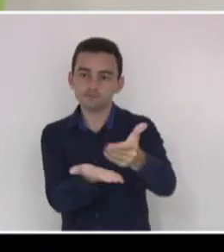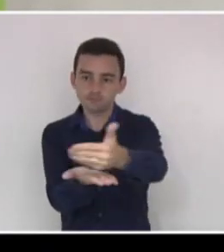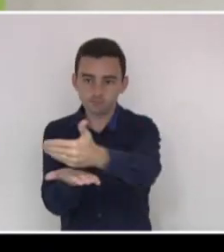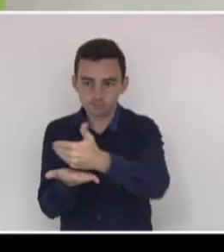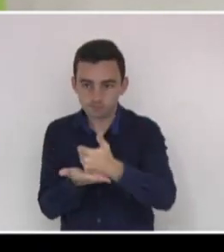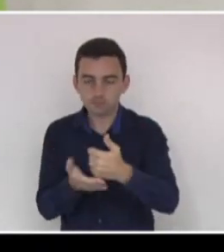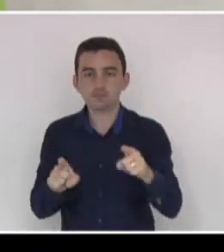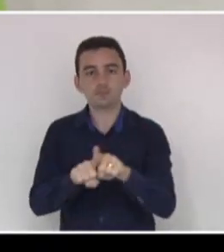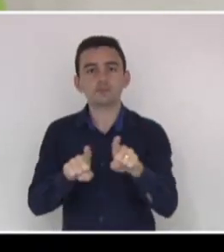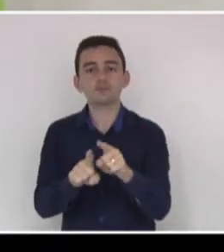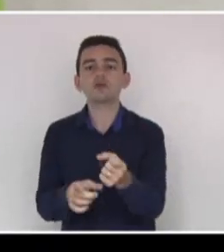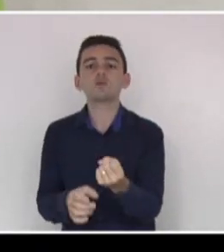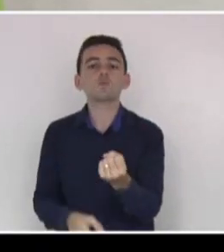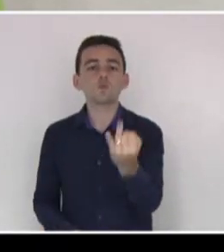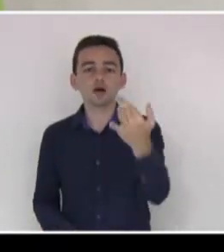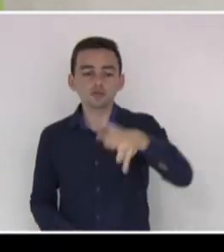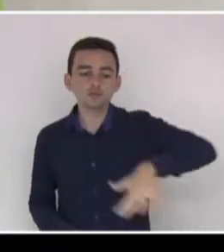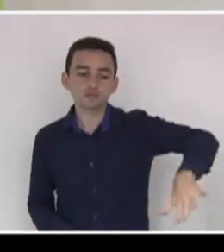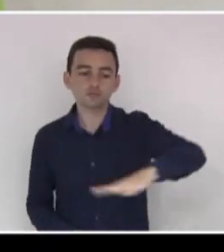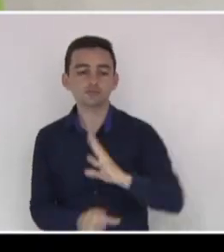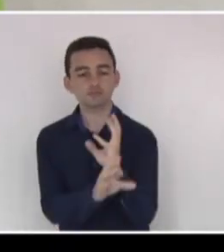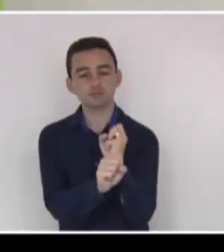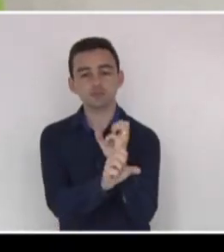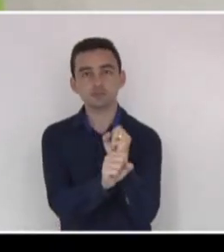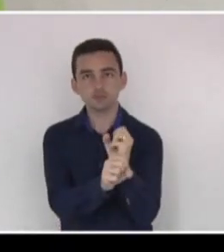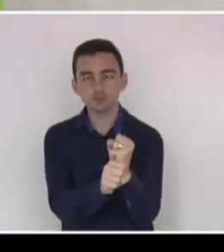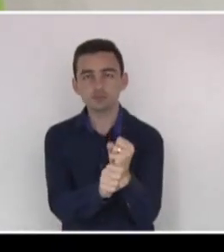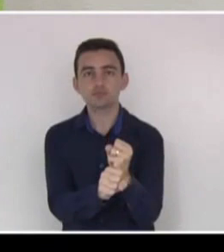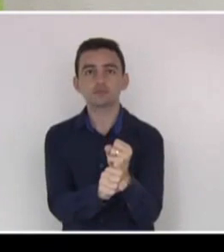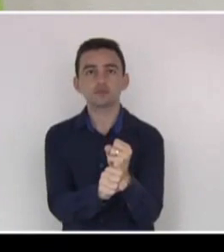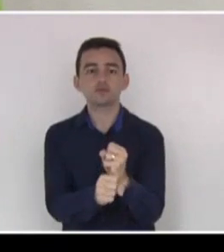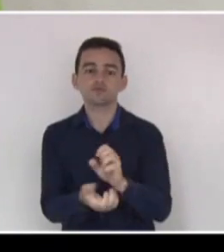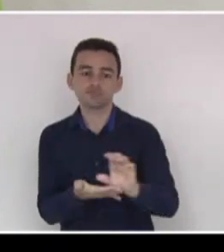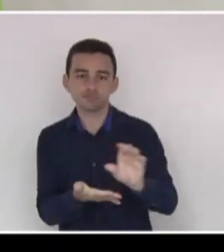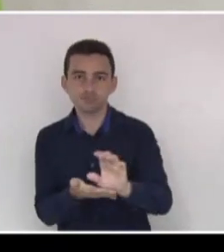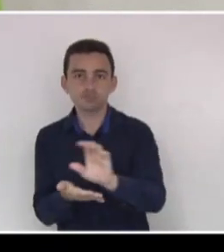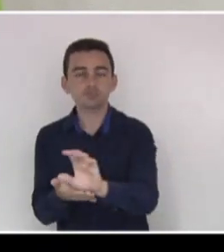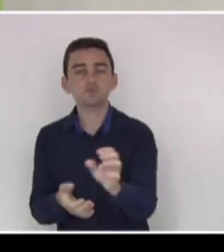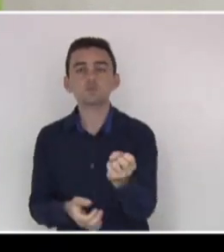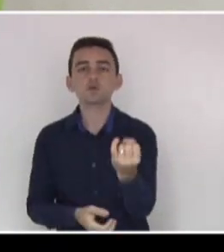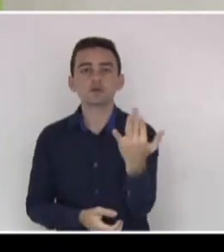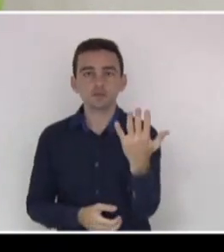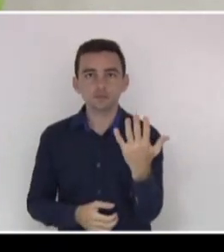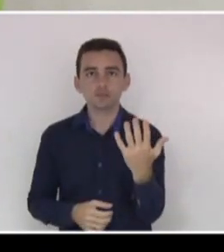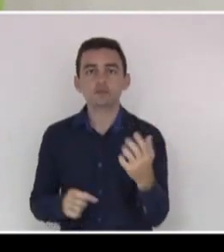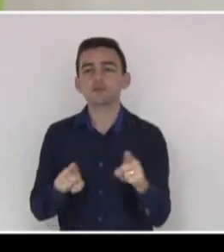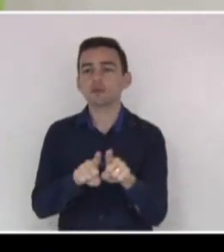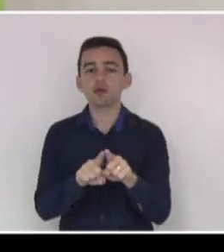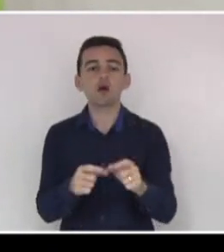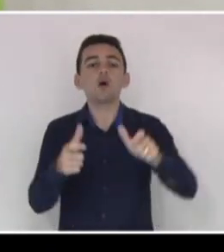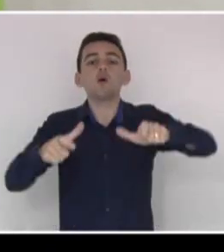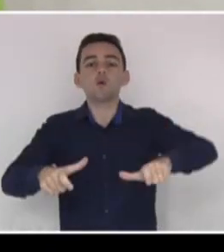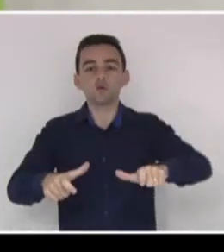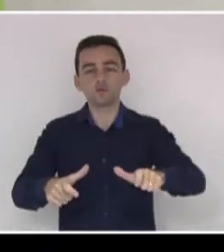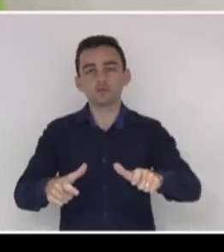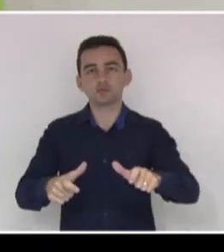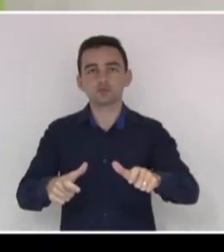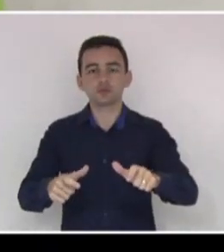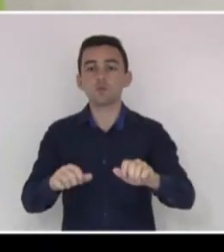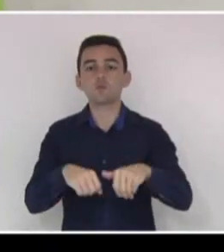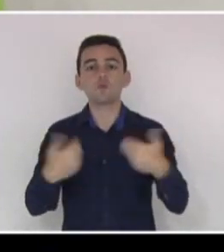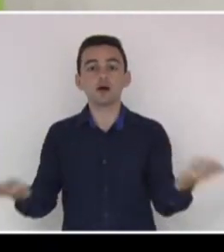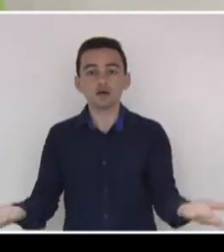cálculo dos impostos e contribuições, e onde e como isso se arrecada. Os